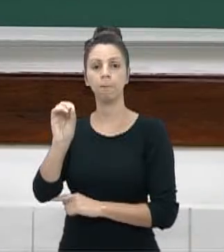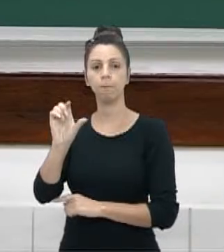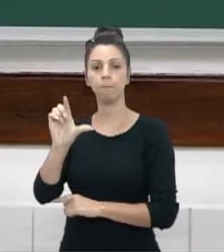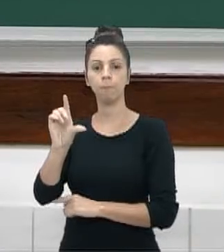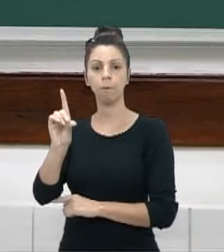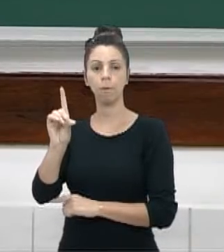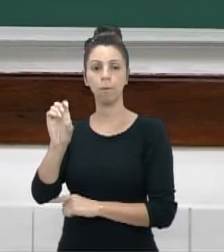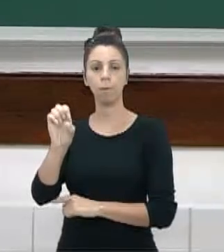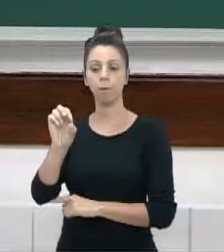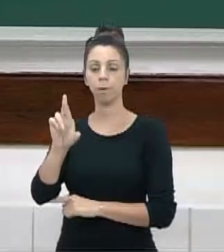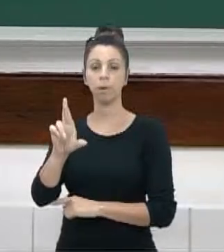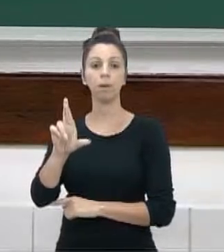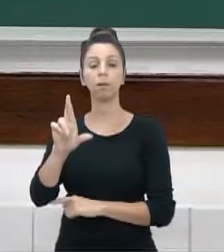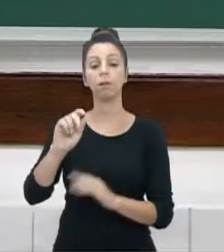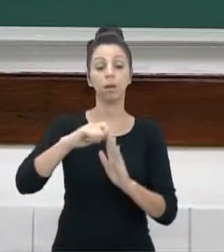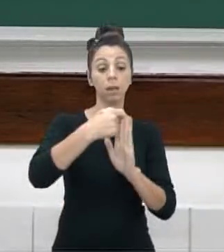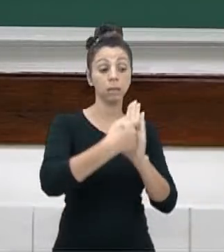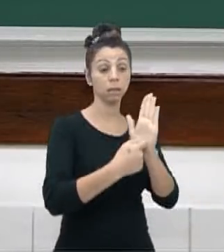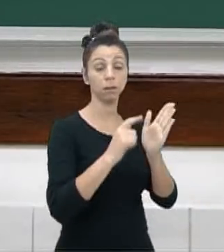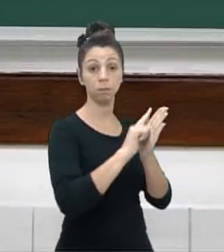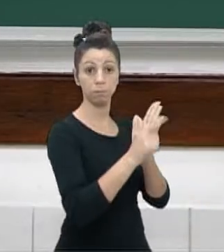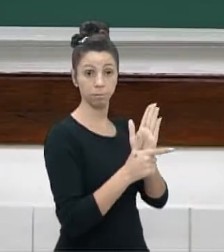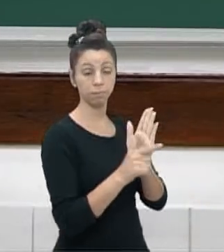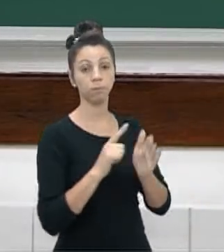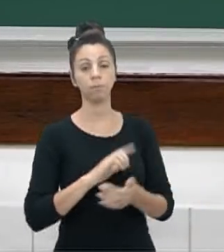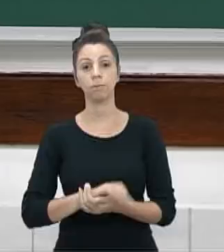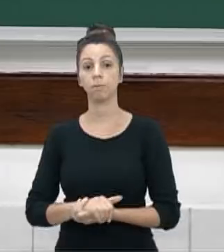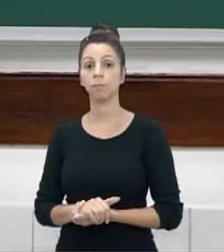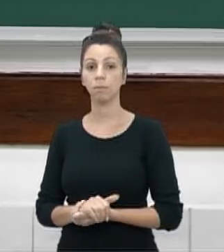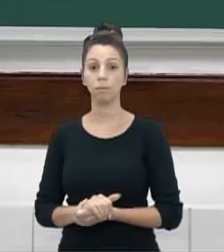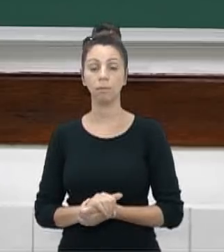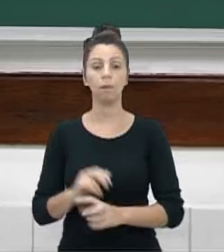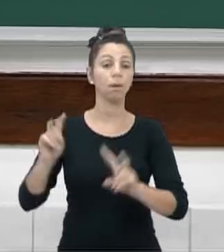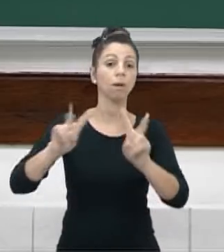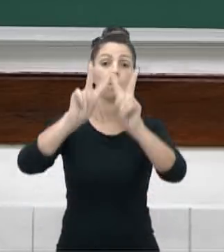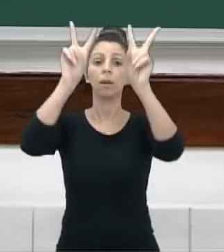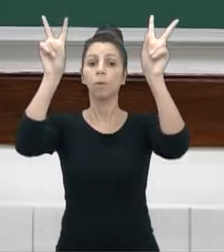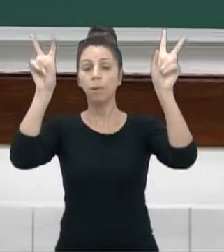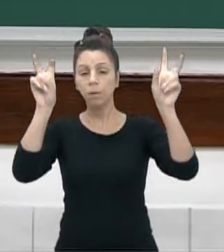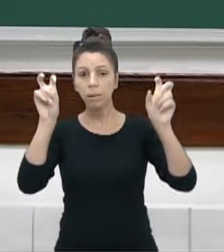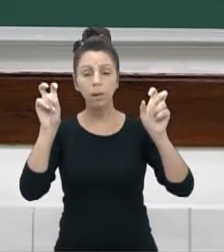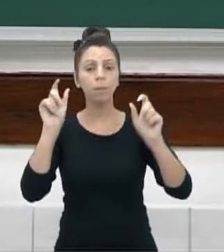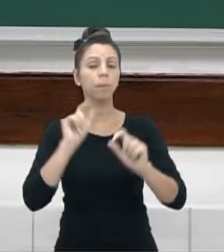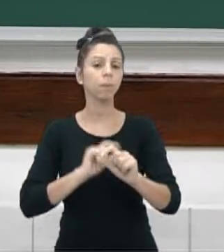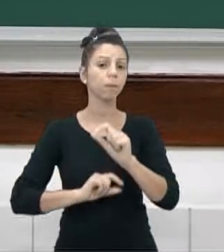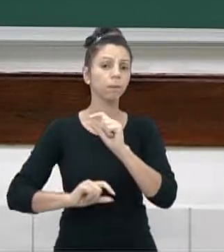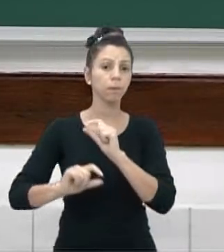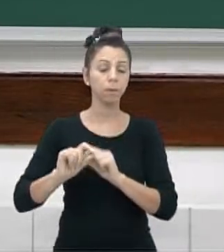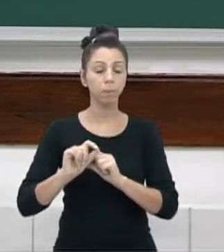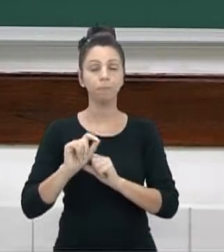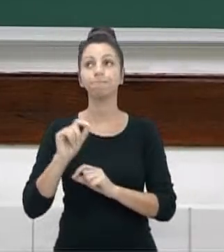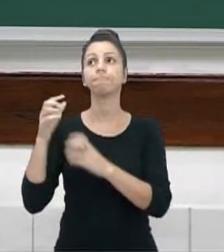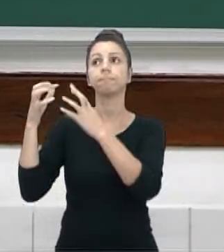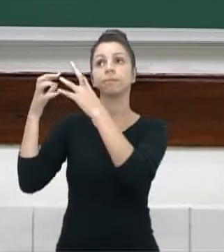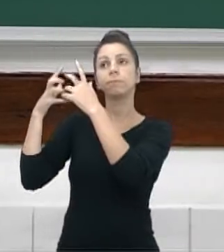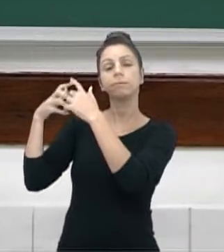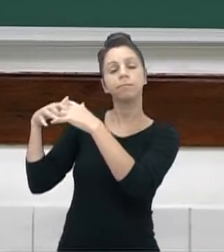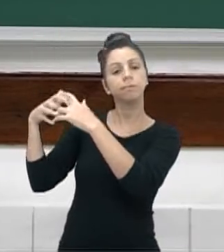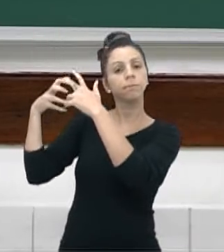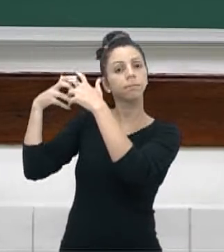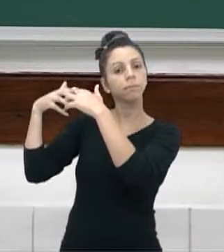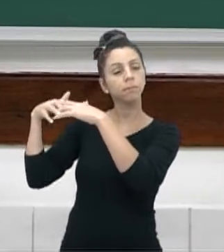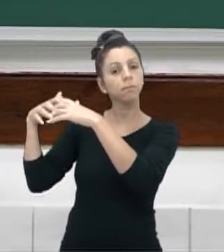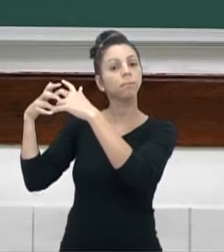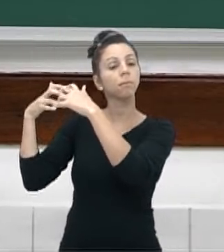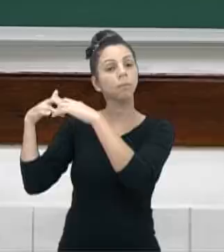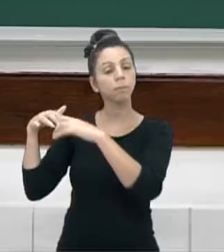texto, né, esse tipo de texto, esse gênero textual é um assunto que demanda um pouquinho mais de reflexão, a gente vai